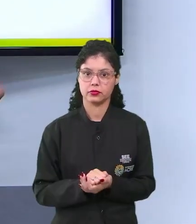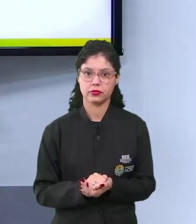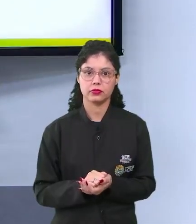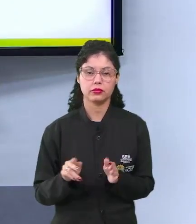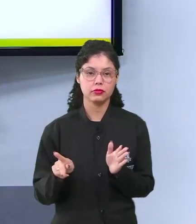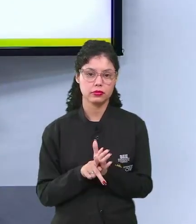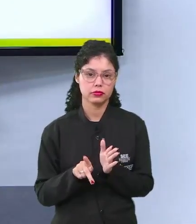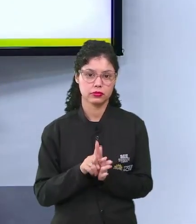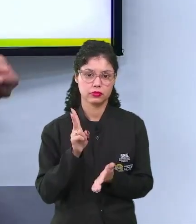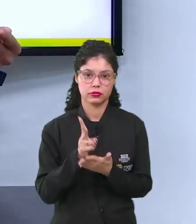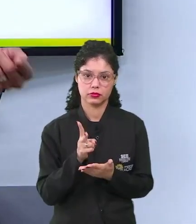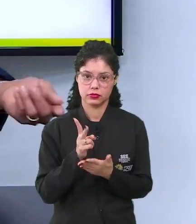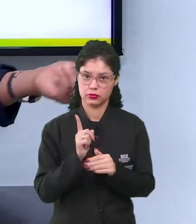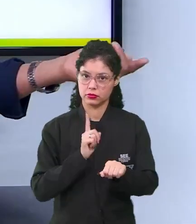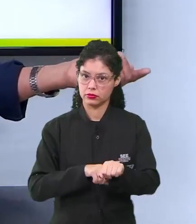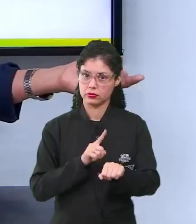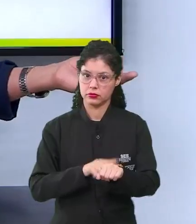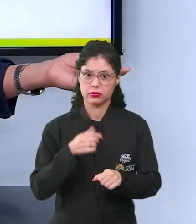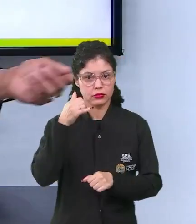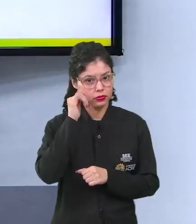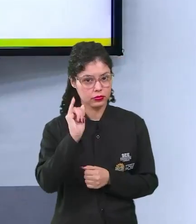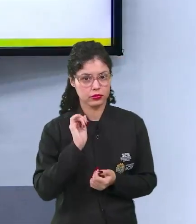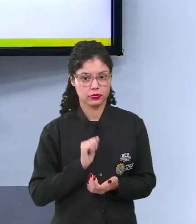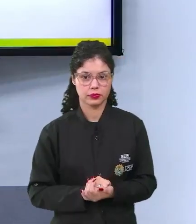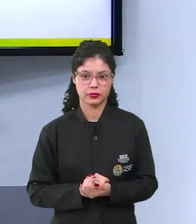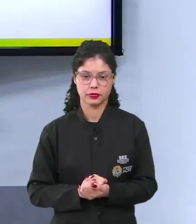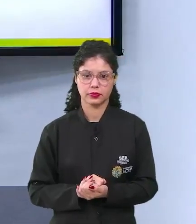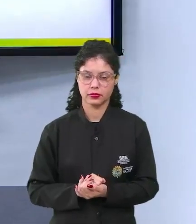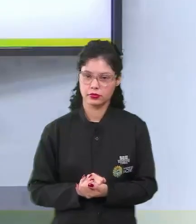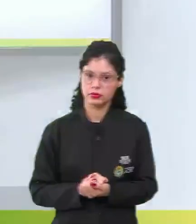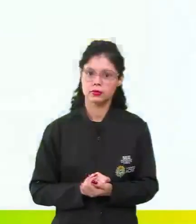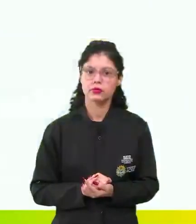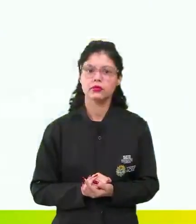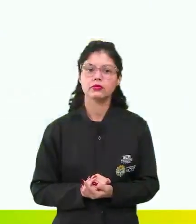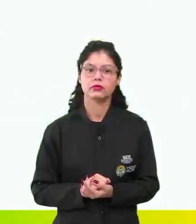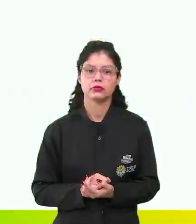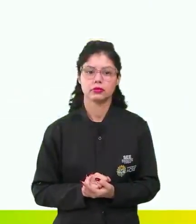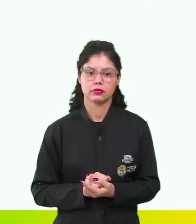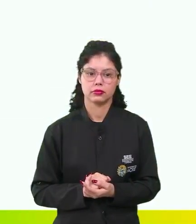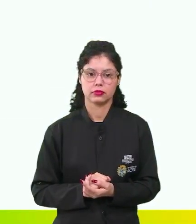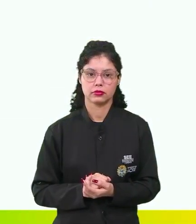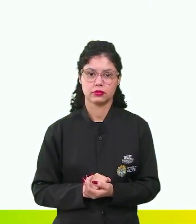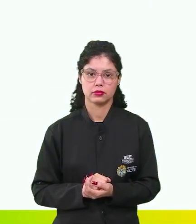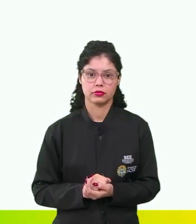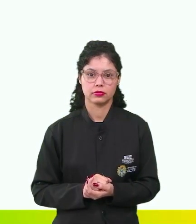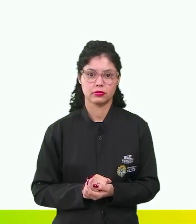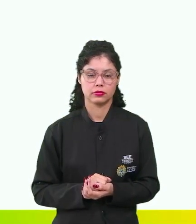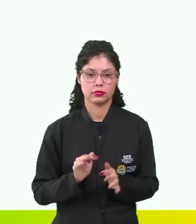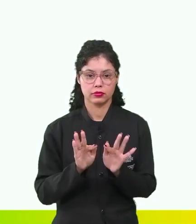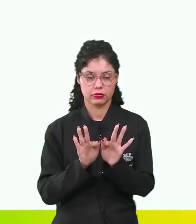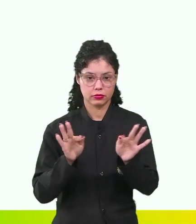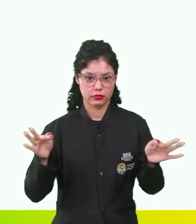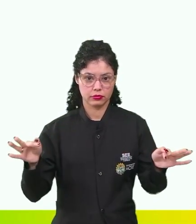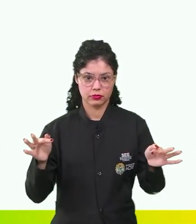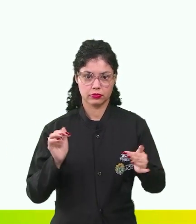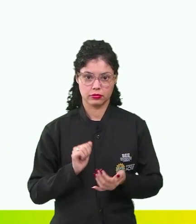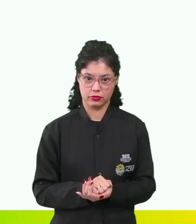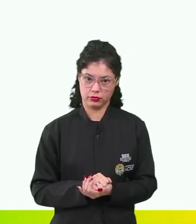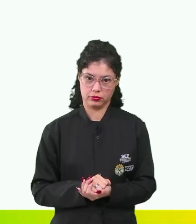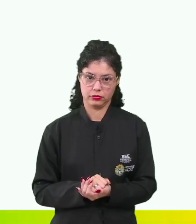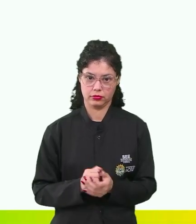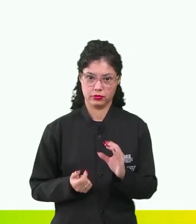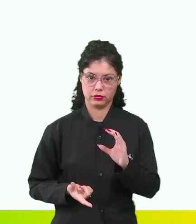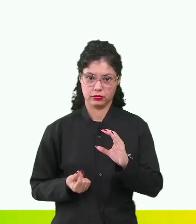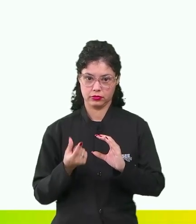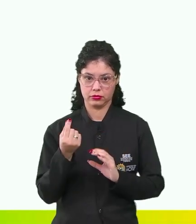do chuveiro o tempo todo, eu estou evitando desperdício. Bom, e aí nós temos uma frase do nosso Marx que diz que